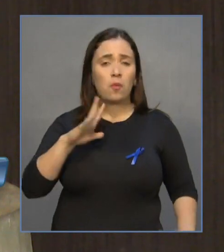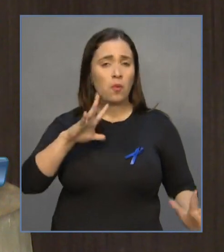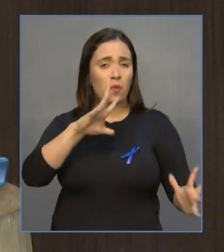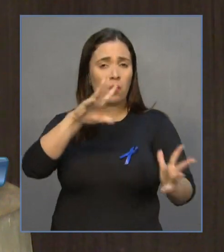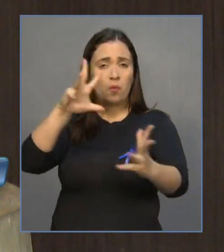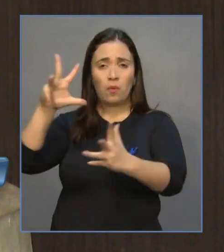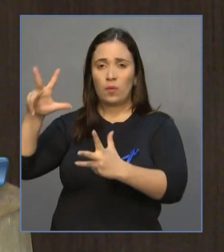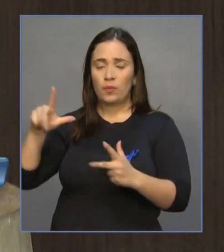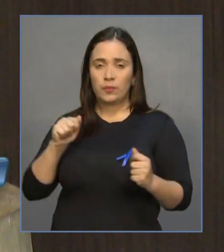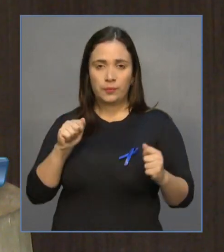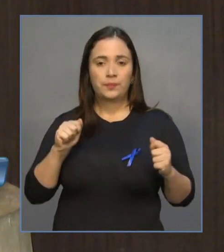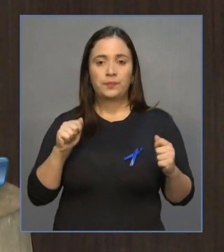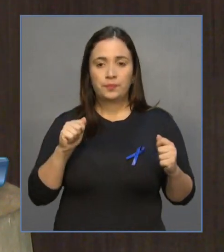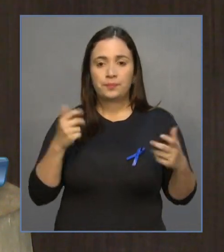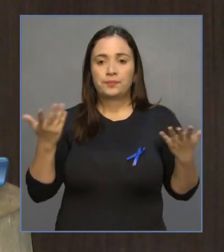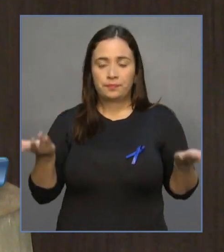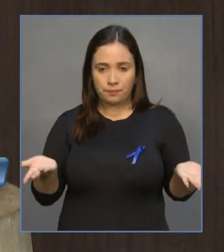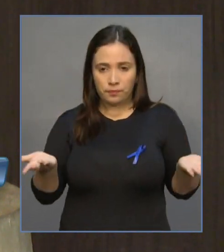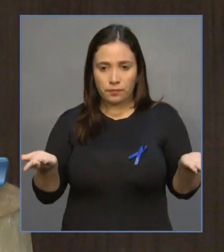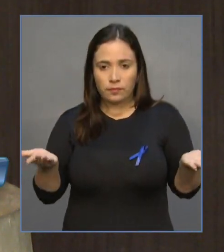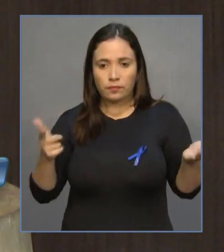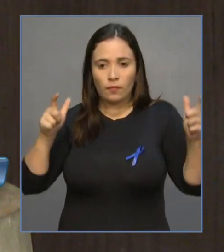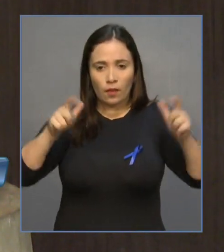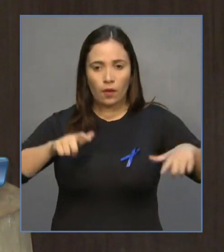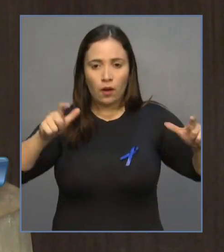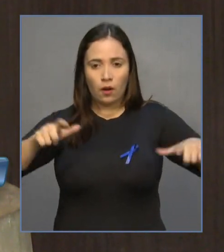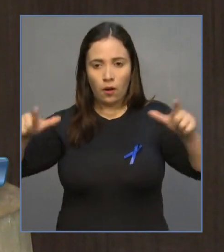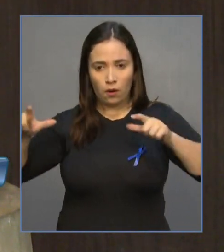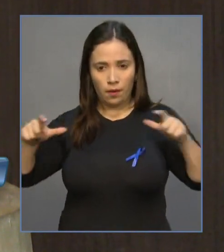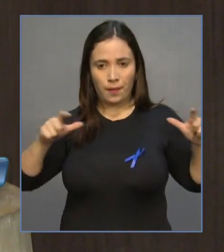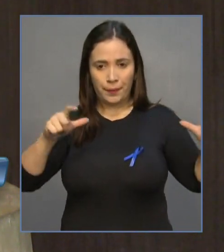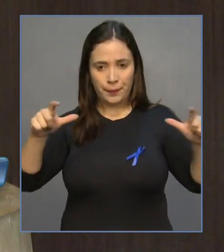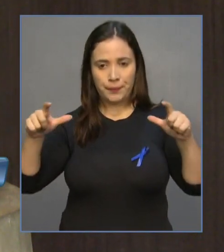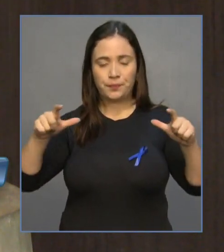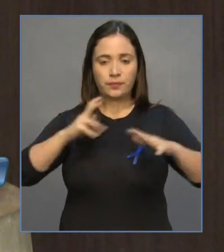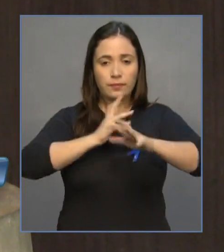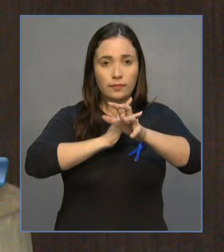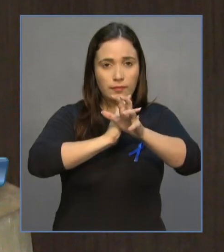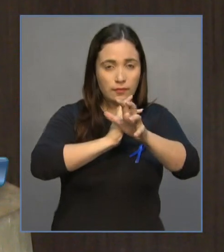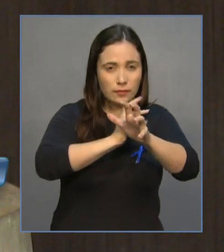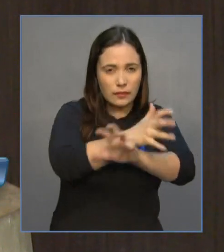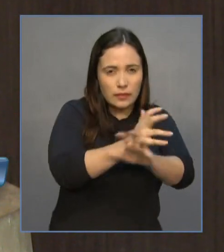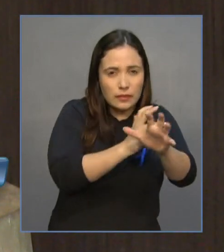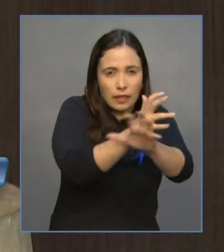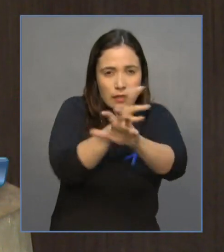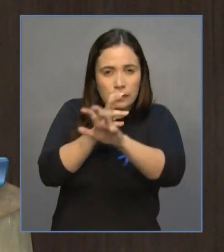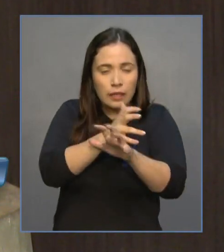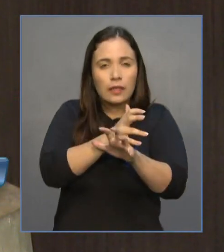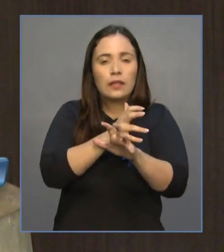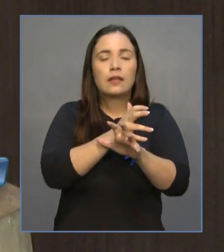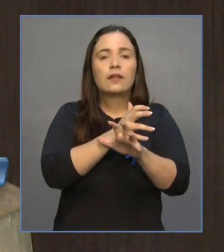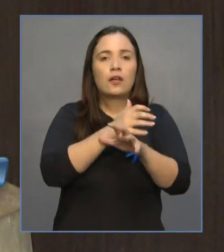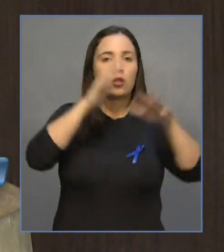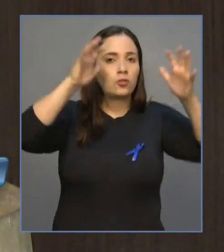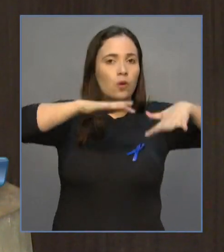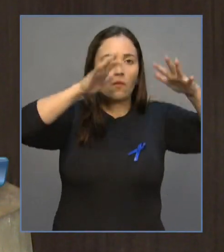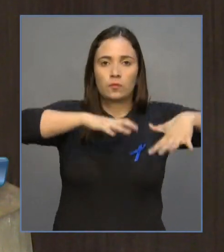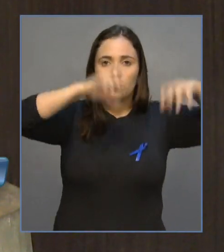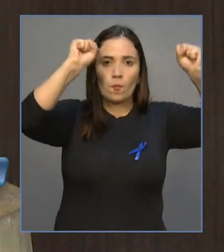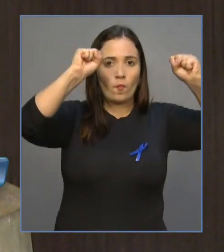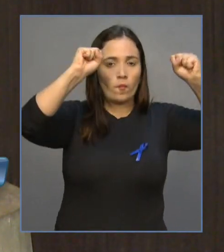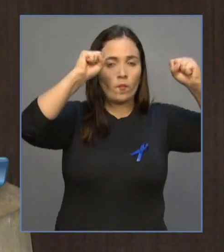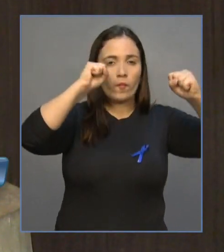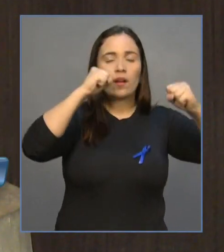mundo. Portanto, as regiões semiáridas tornar-se-ão mais semiáridas e áridas, e as